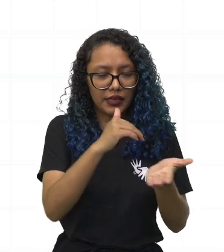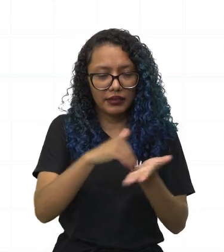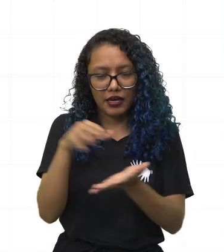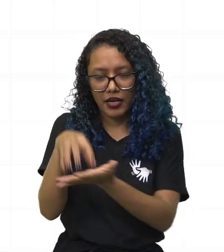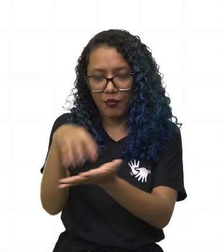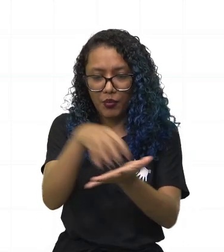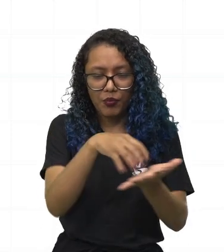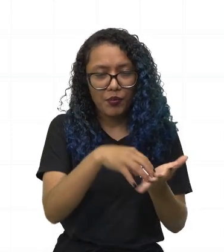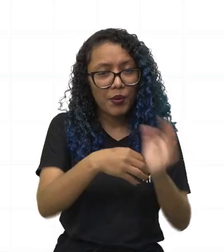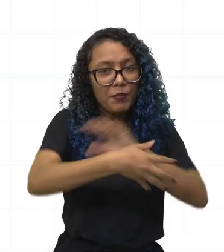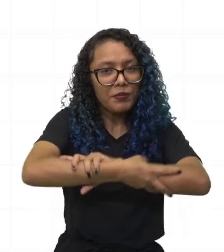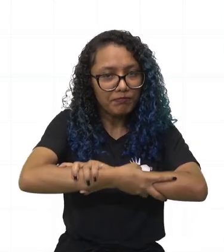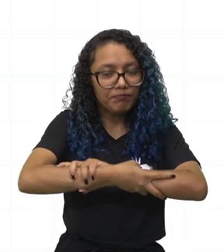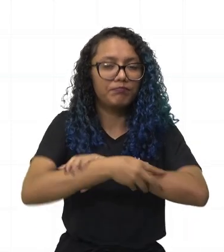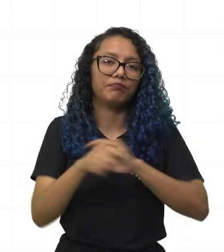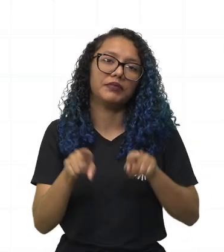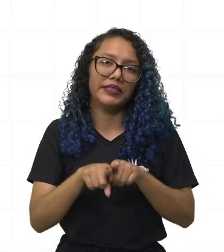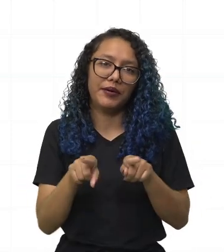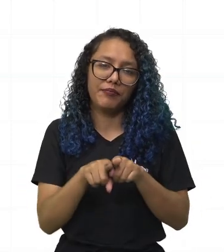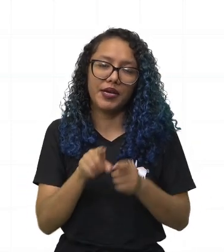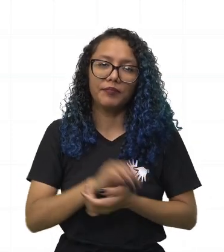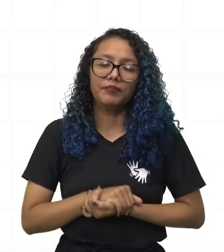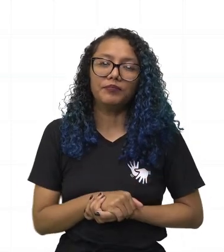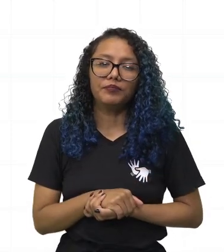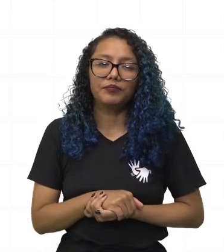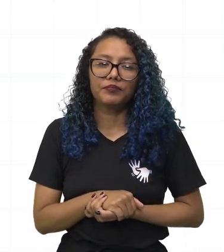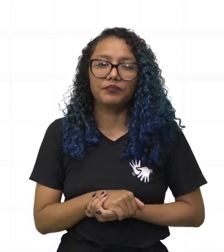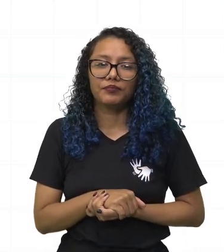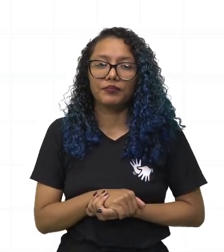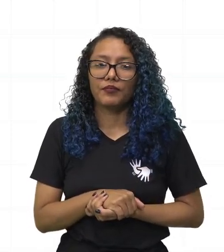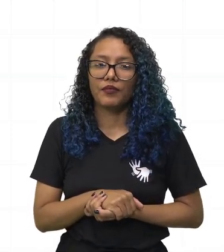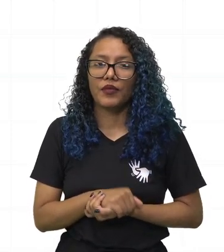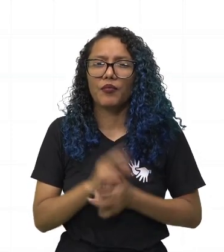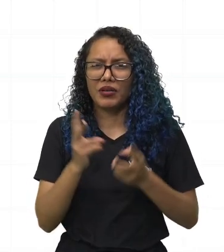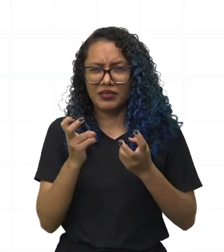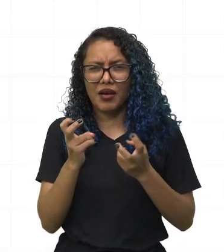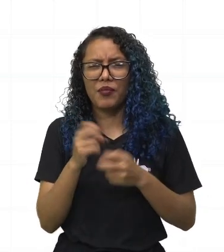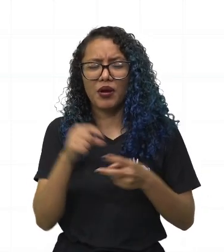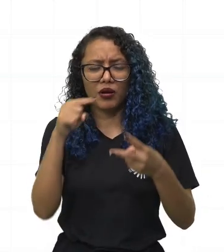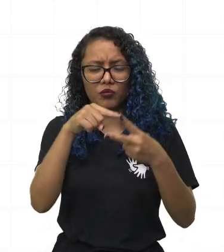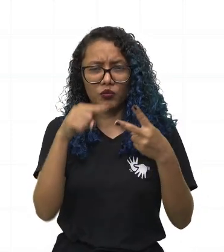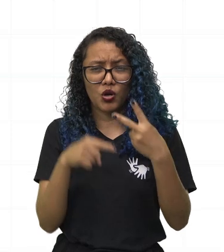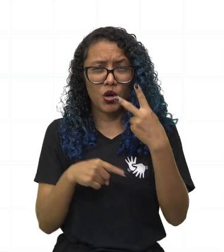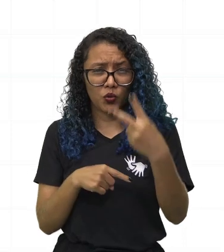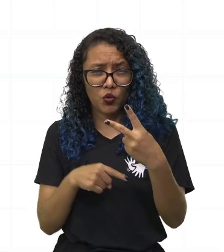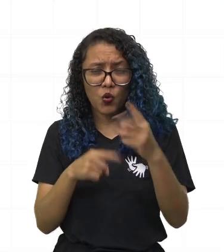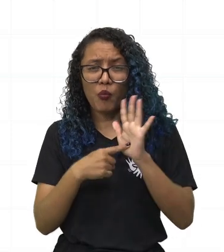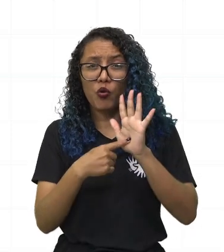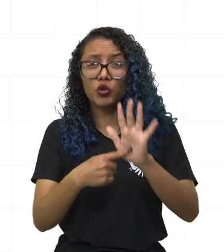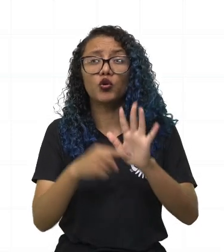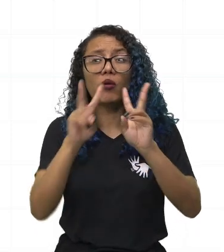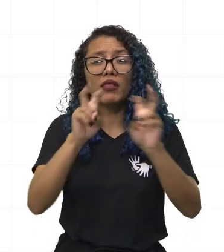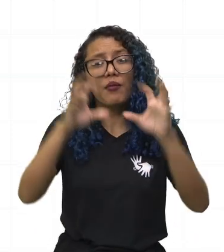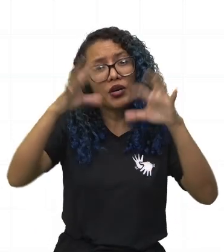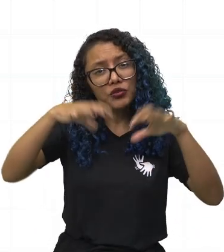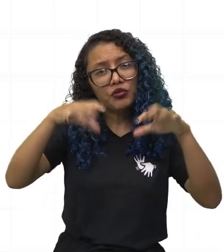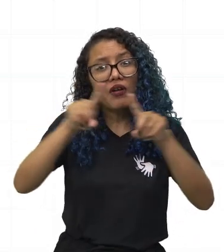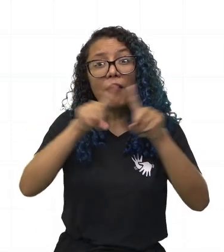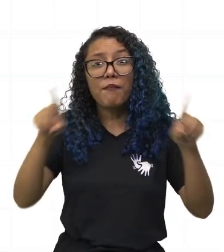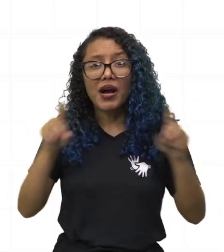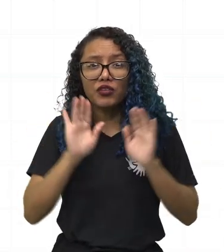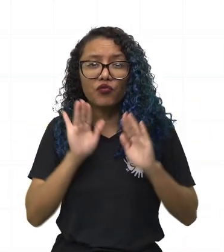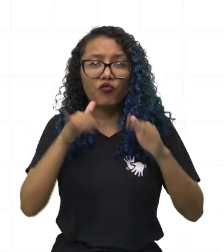os governos. Então percebo que ambas trouxeram a questão das chuvas, mas cada uma focou de uma forma. A